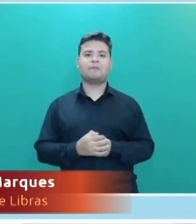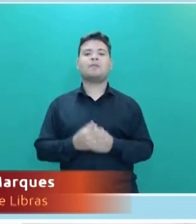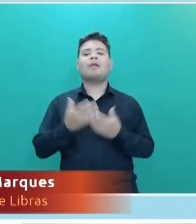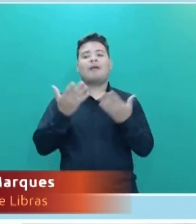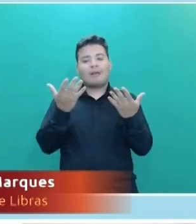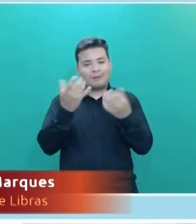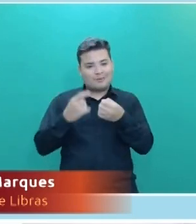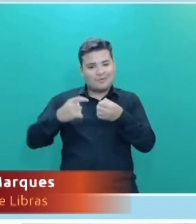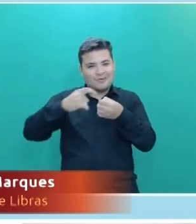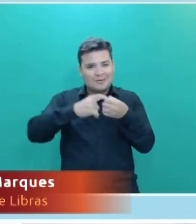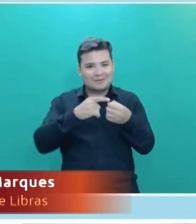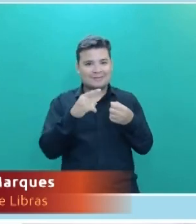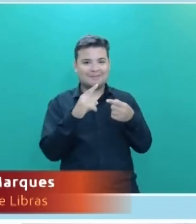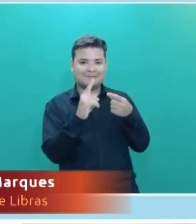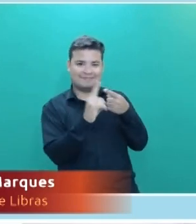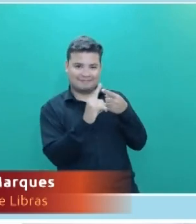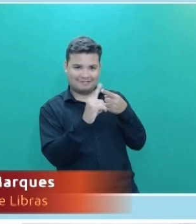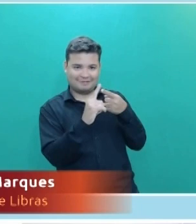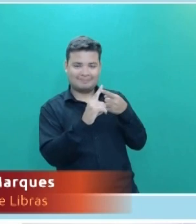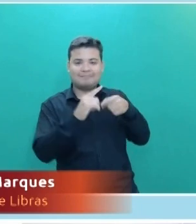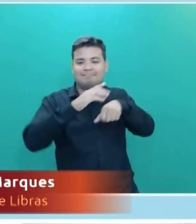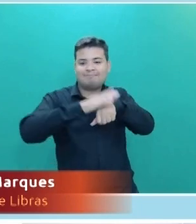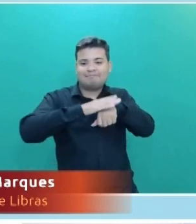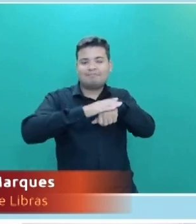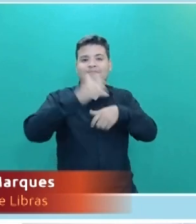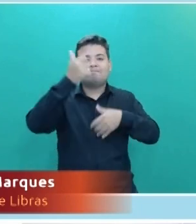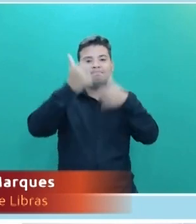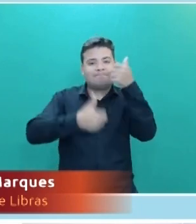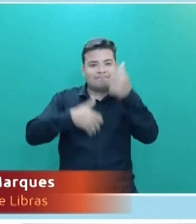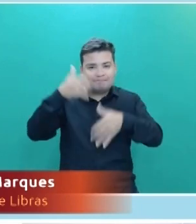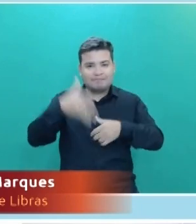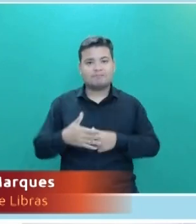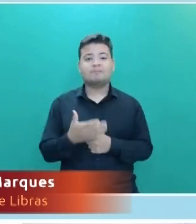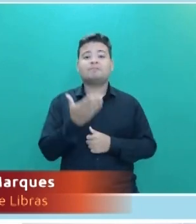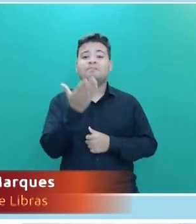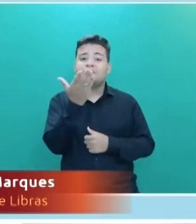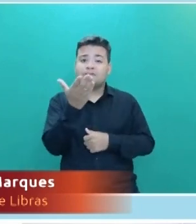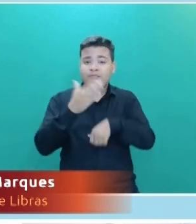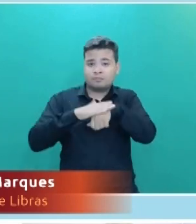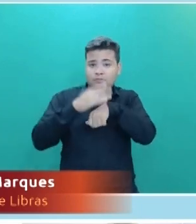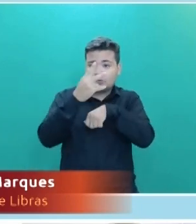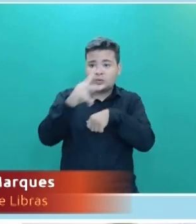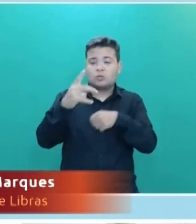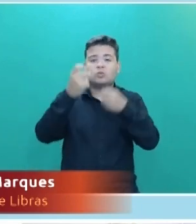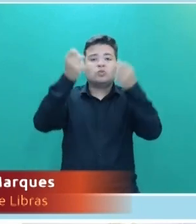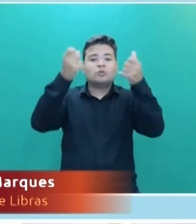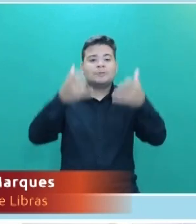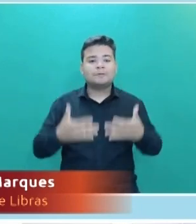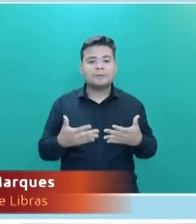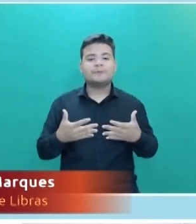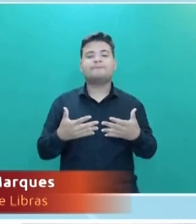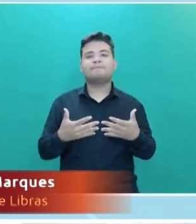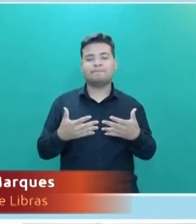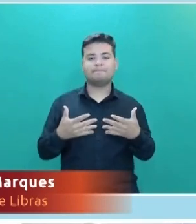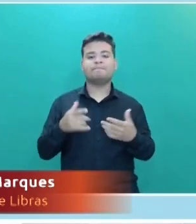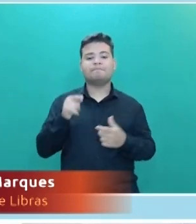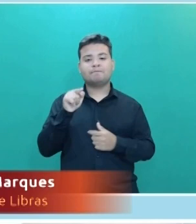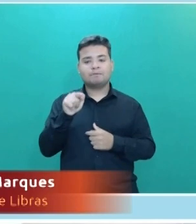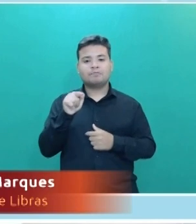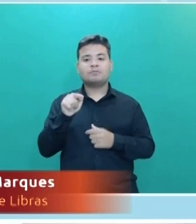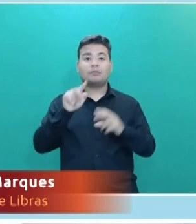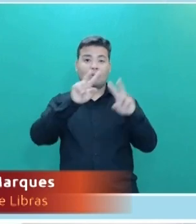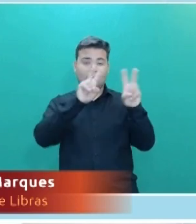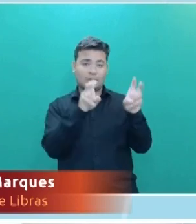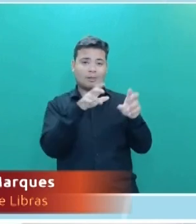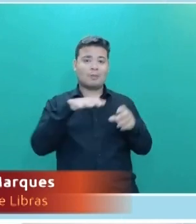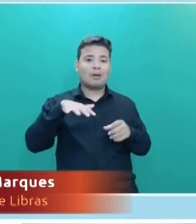a Rosana, para a gente continuar o nosso bate-bola aqui. Rosana, para que a gente possa falar sobre a questão judicial,